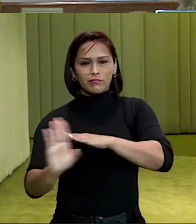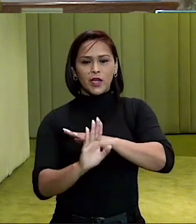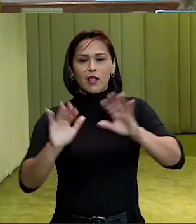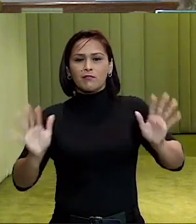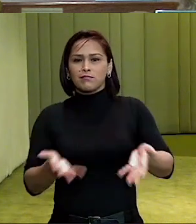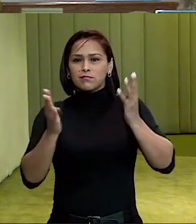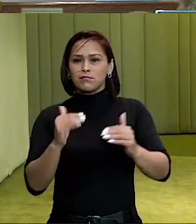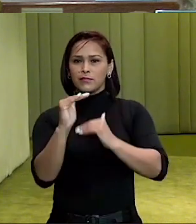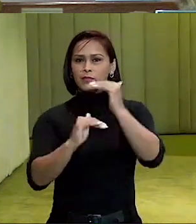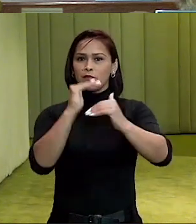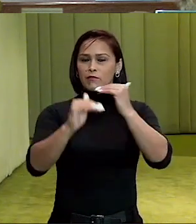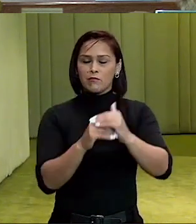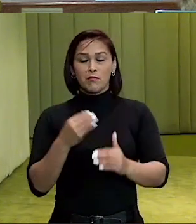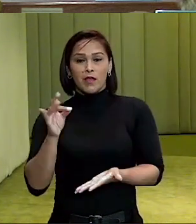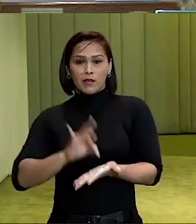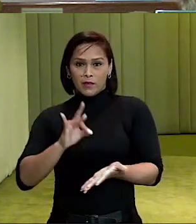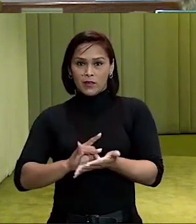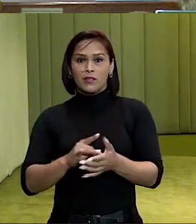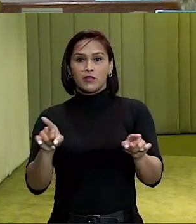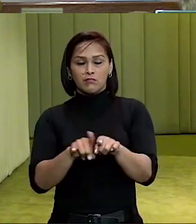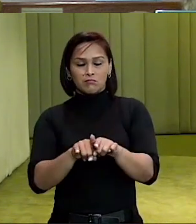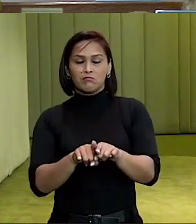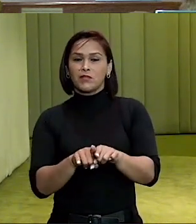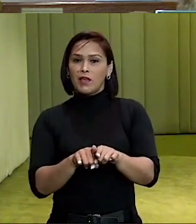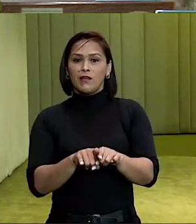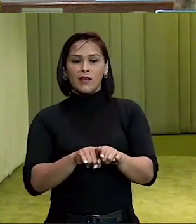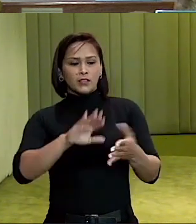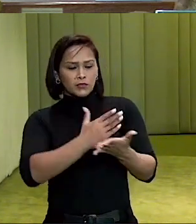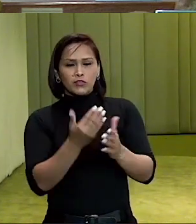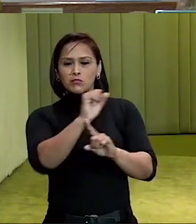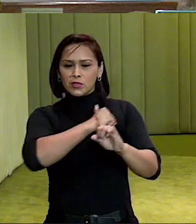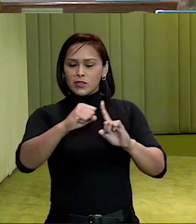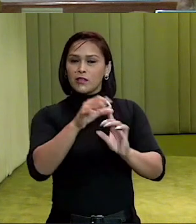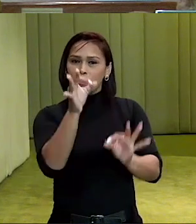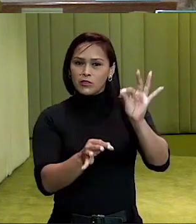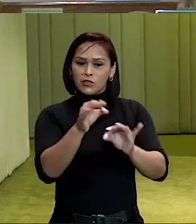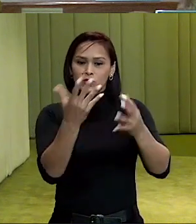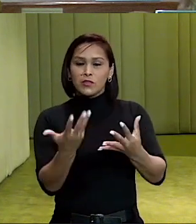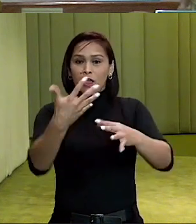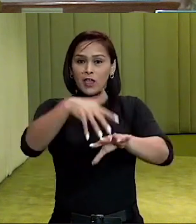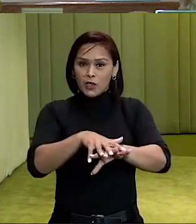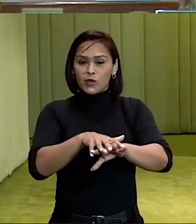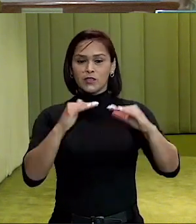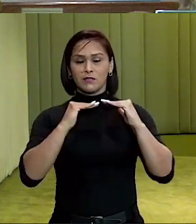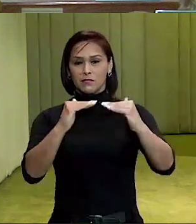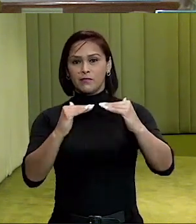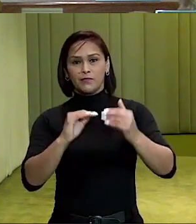de um desenvolvimento vigoroso, esteio de uma sociedade justa, inclusiva,